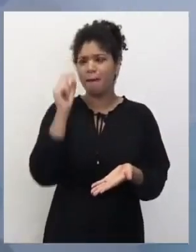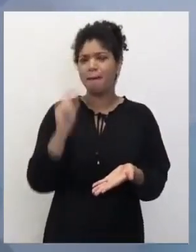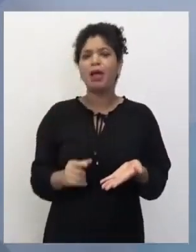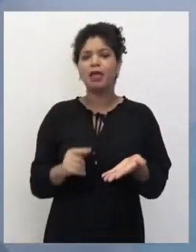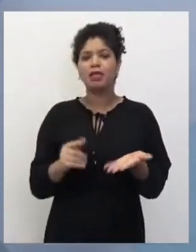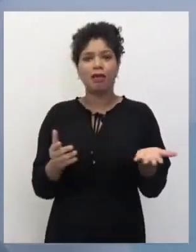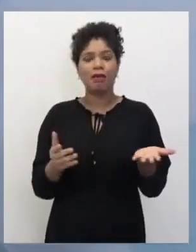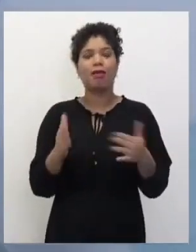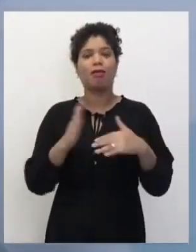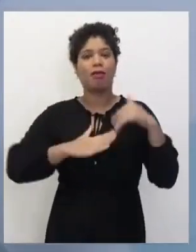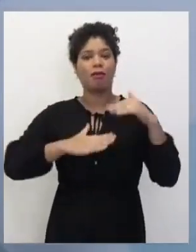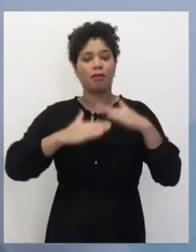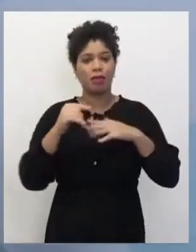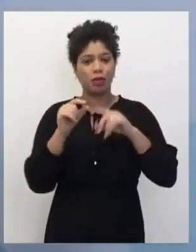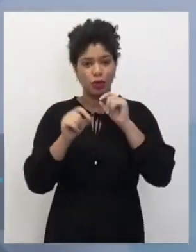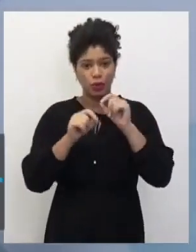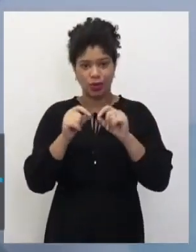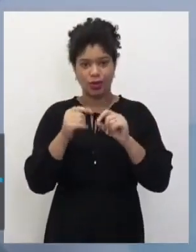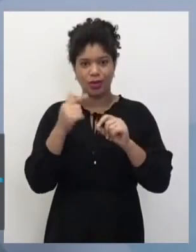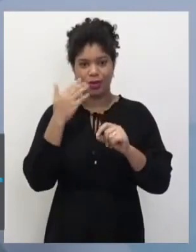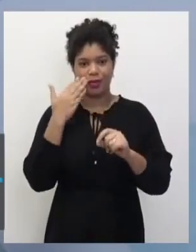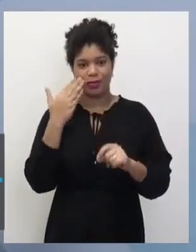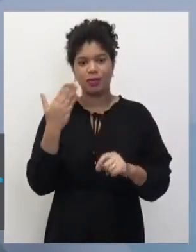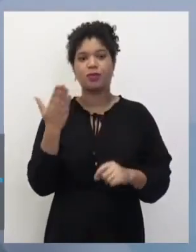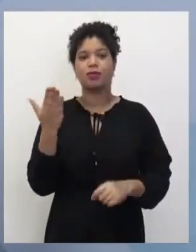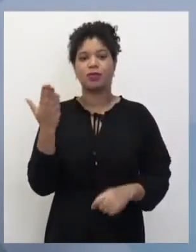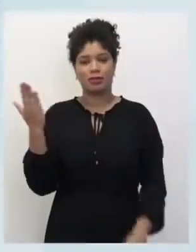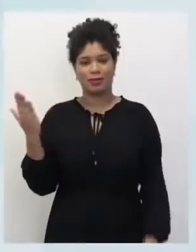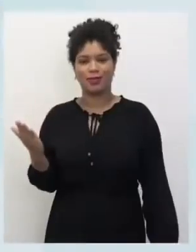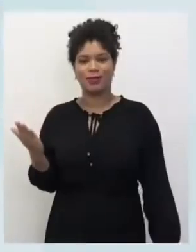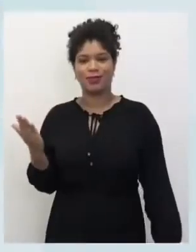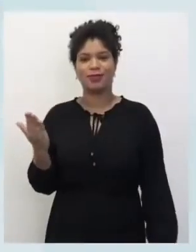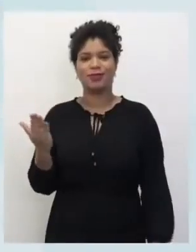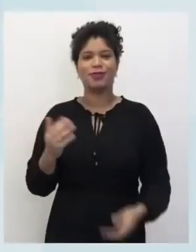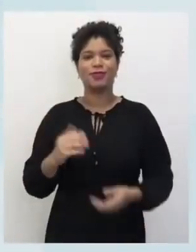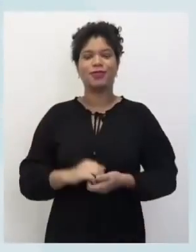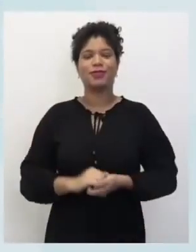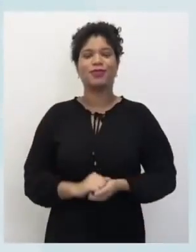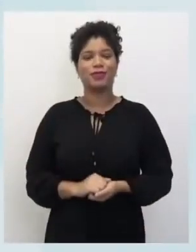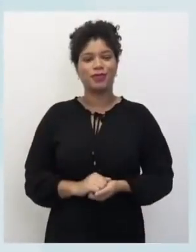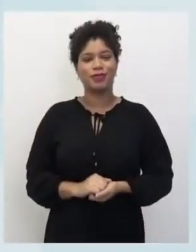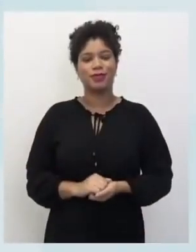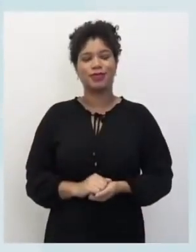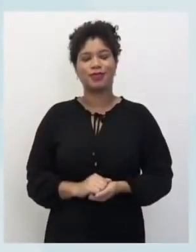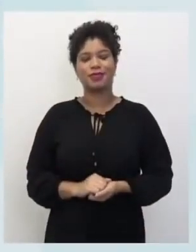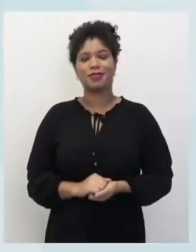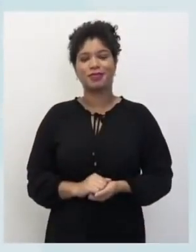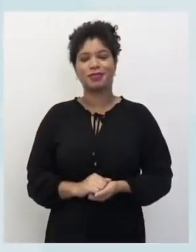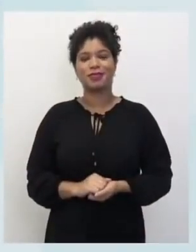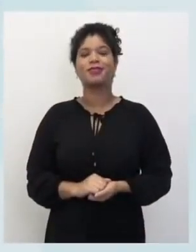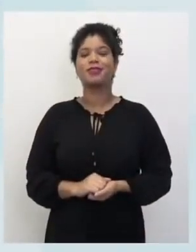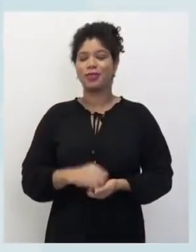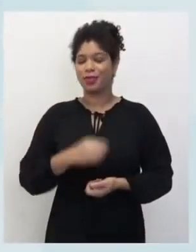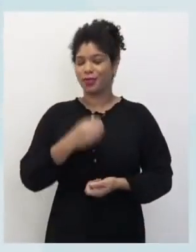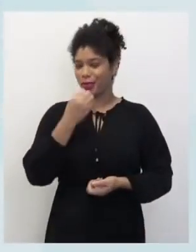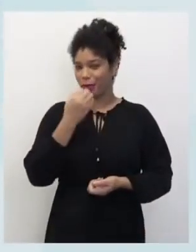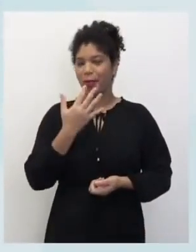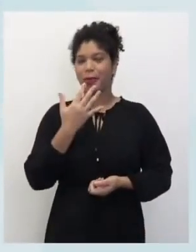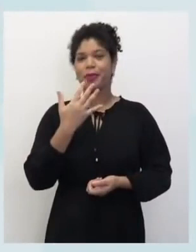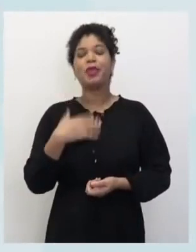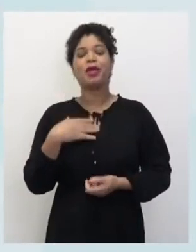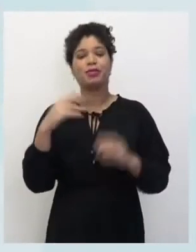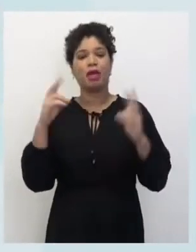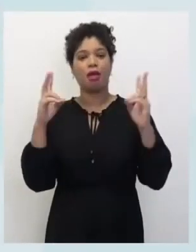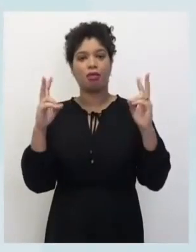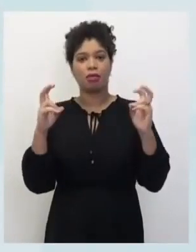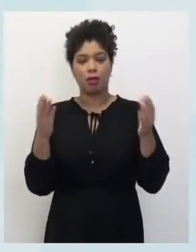seguinte habilidade. Peraí, ó, vai aparecer para você aí na tela a habilidade aí, ó. Muito bem. Então